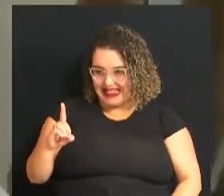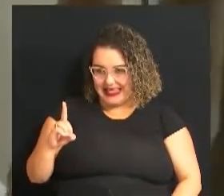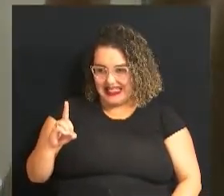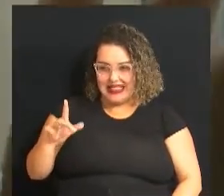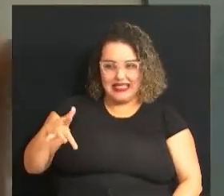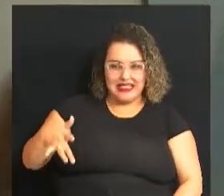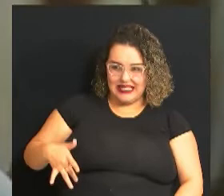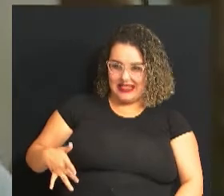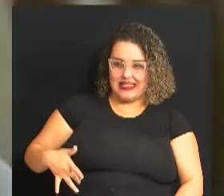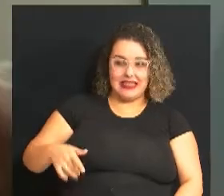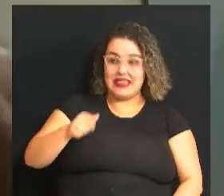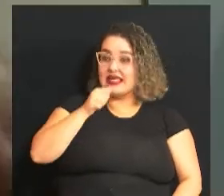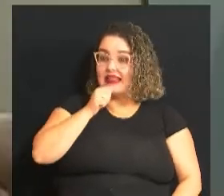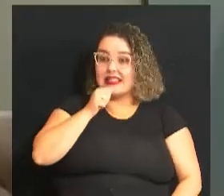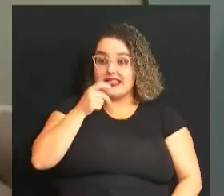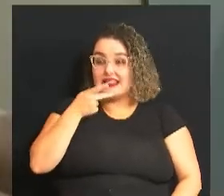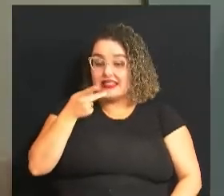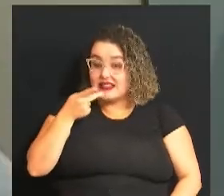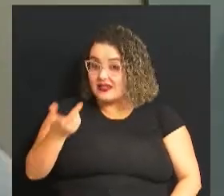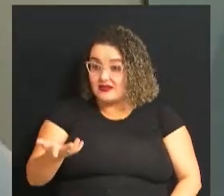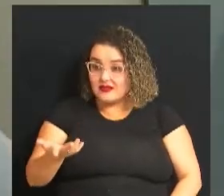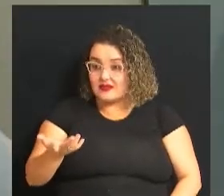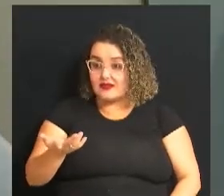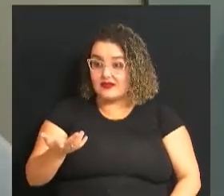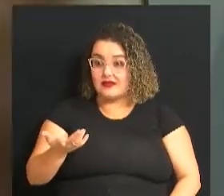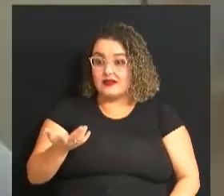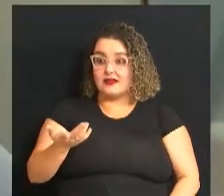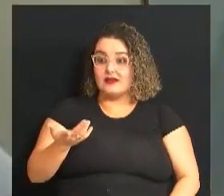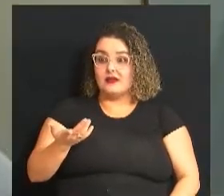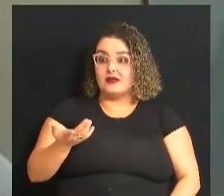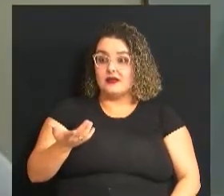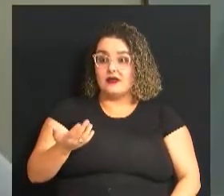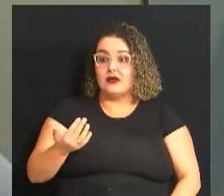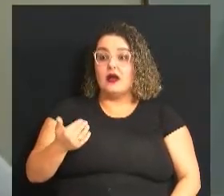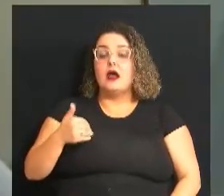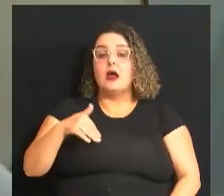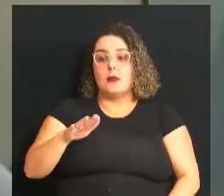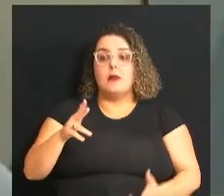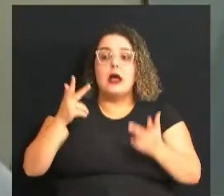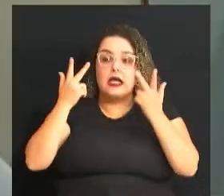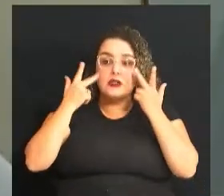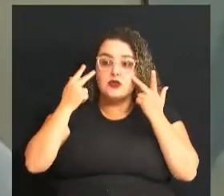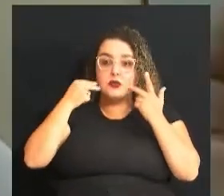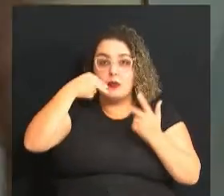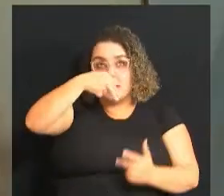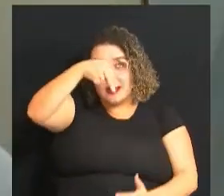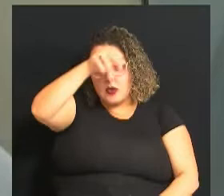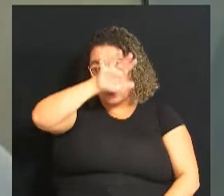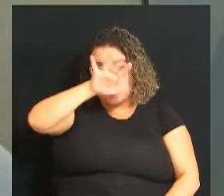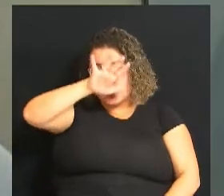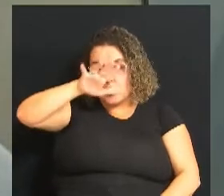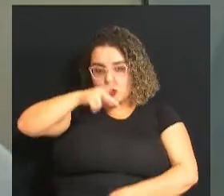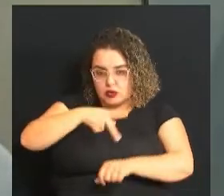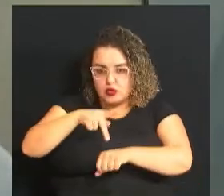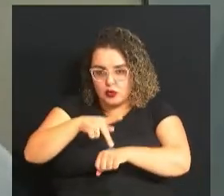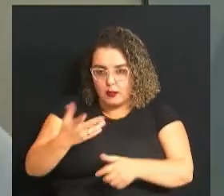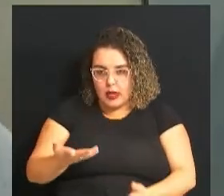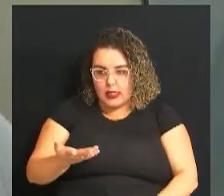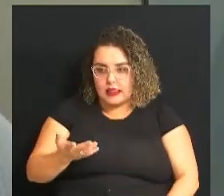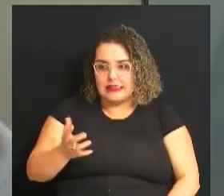falou dela, ela é mais comum no norte do país, e ela